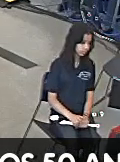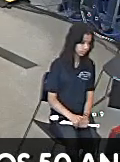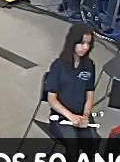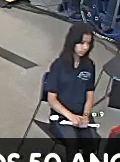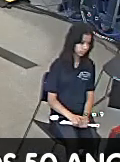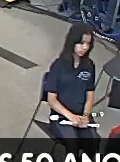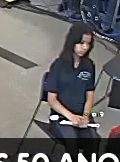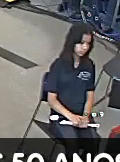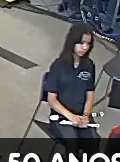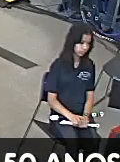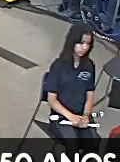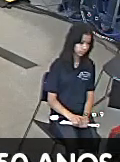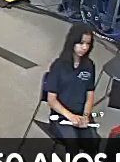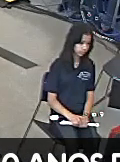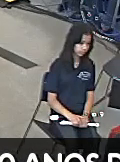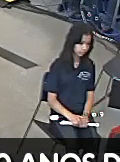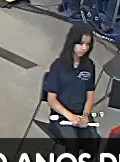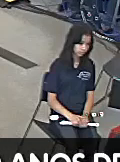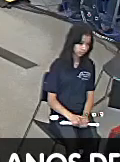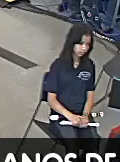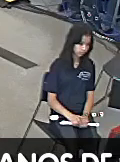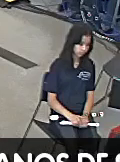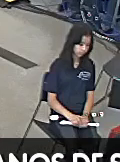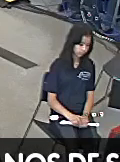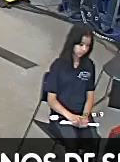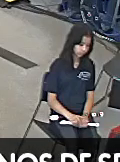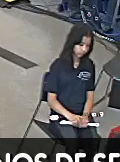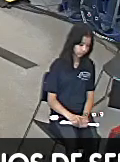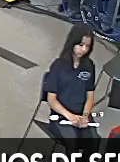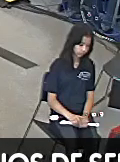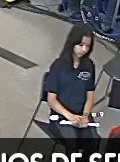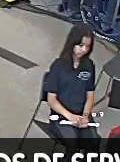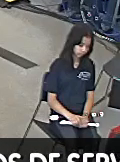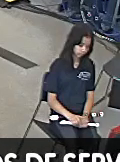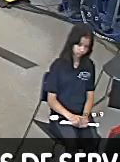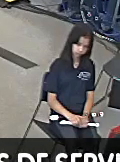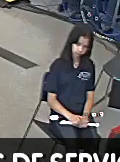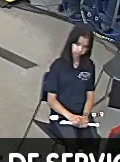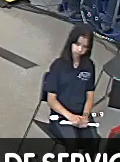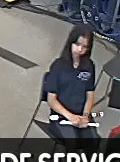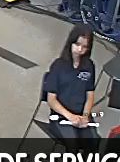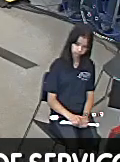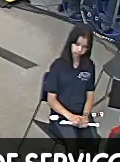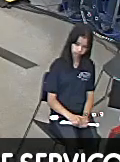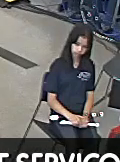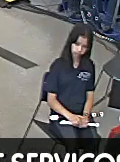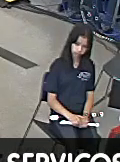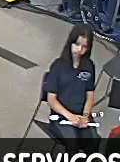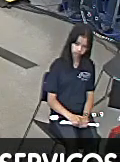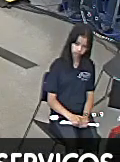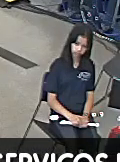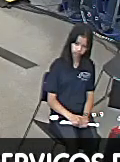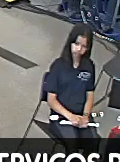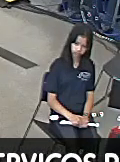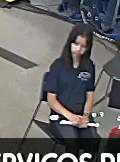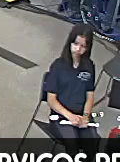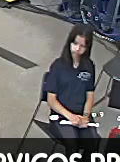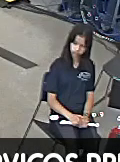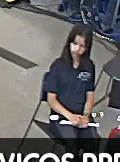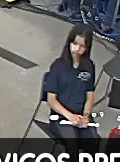racista, cultivam o sonho de uma economia diferente, de uma forma de produção diferente, de uma forma de